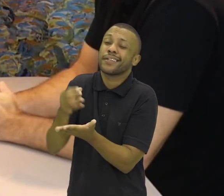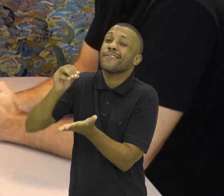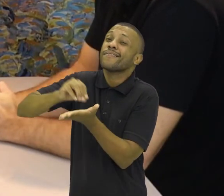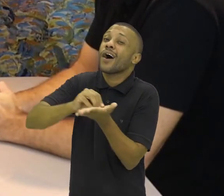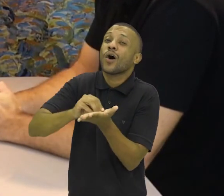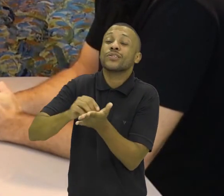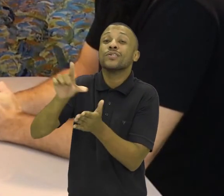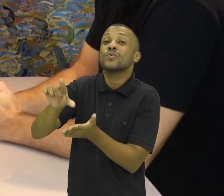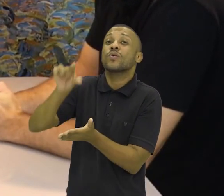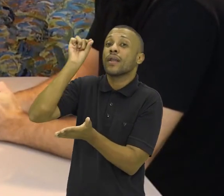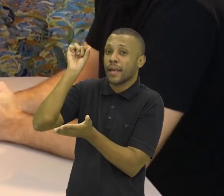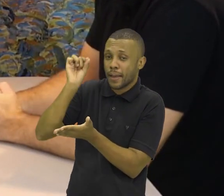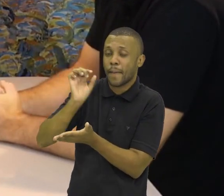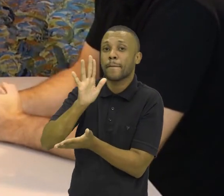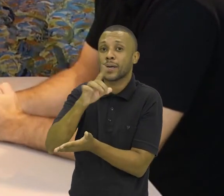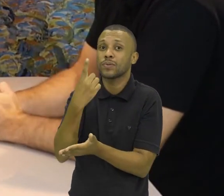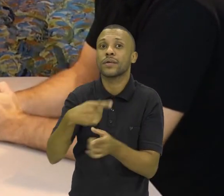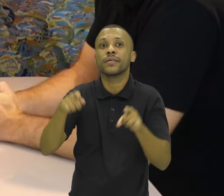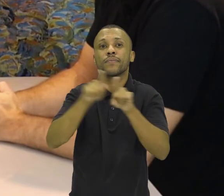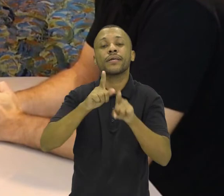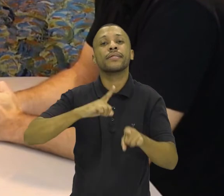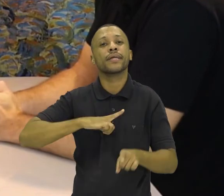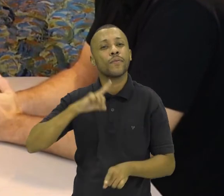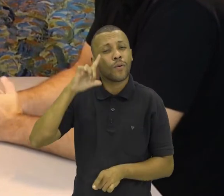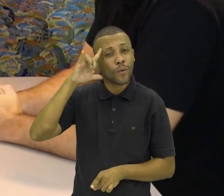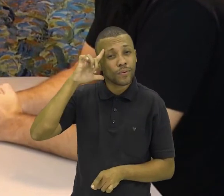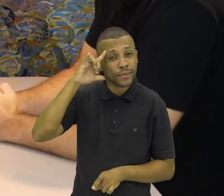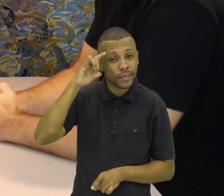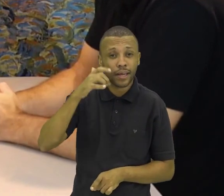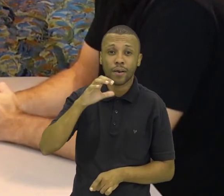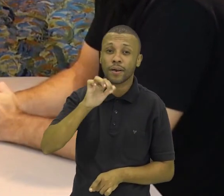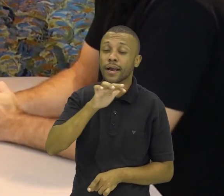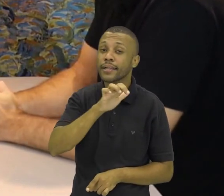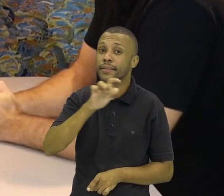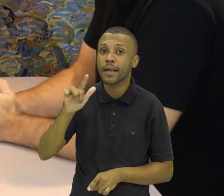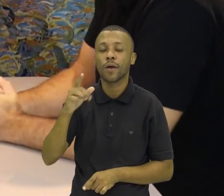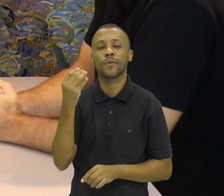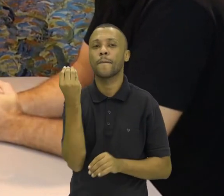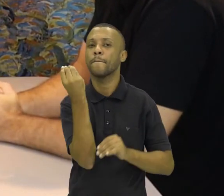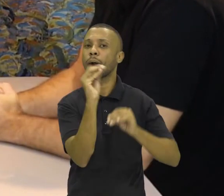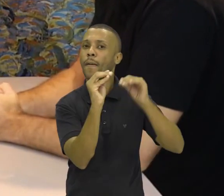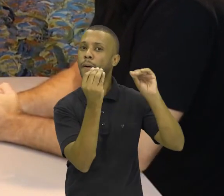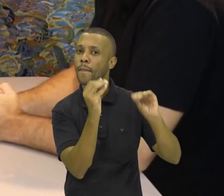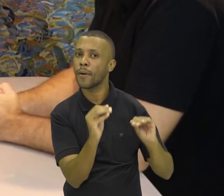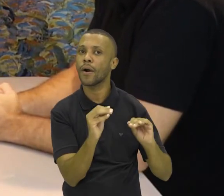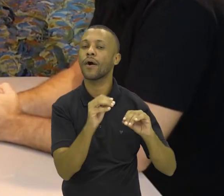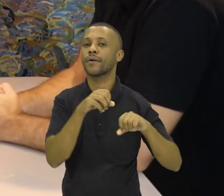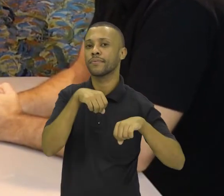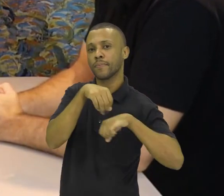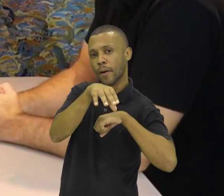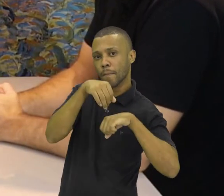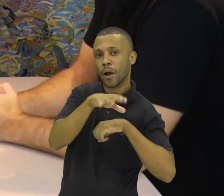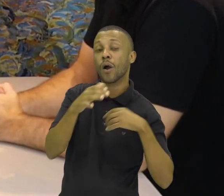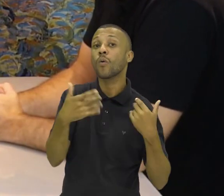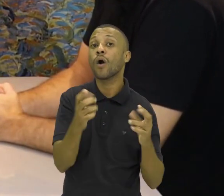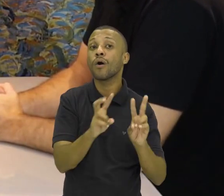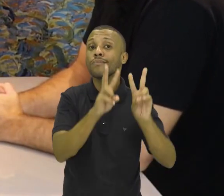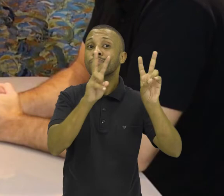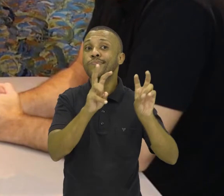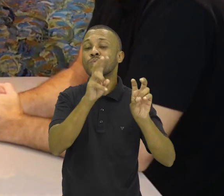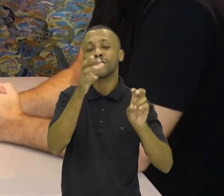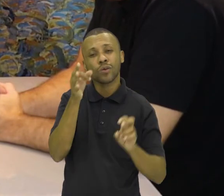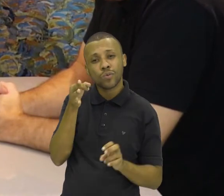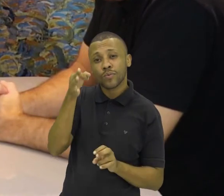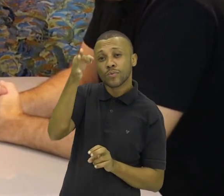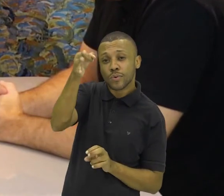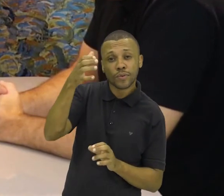vocês, mas Sem spoiler. nós temos também o canal no Instagram, né? Então no Instagram a gente vai dar informações sobre qual será o